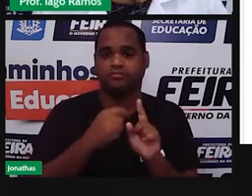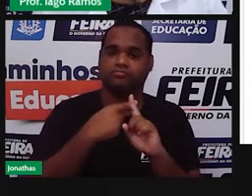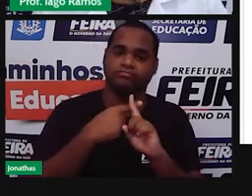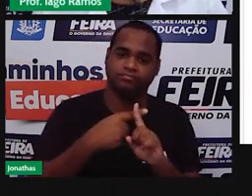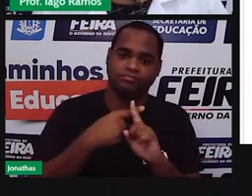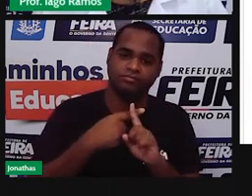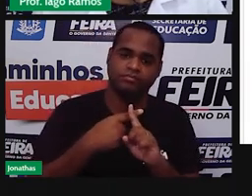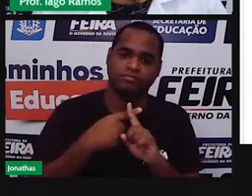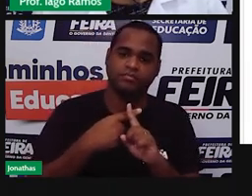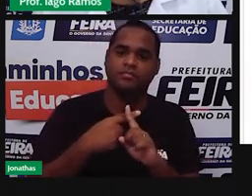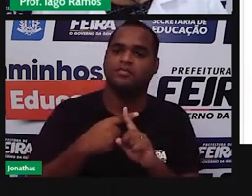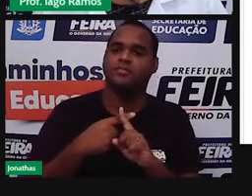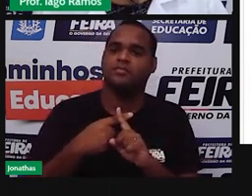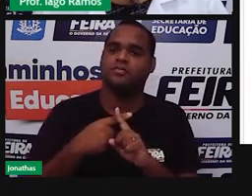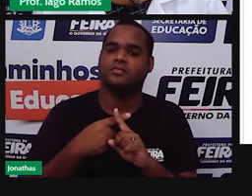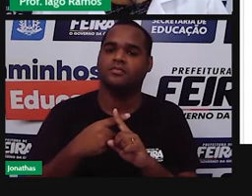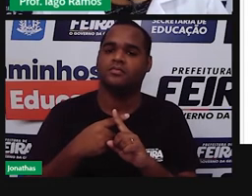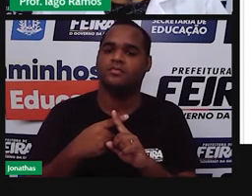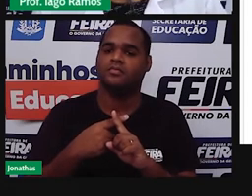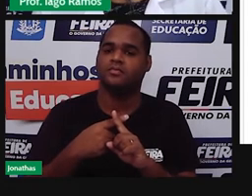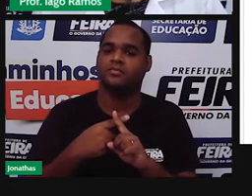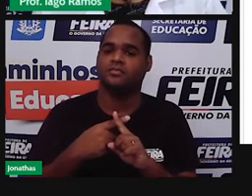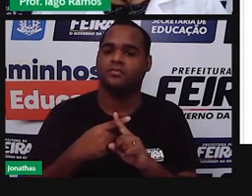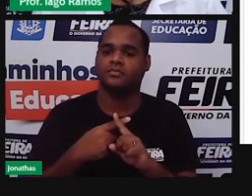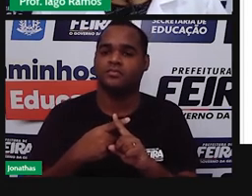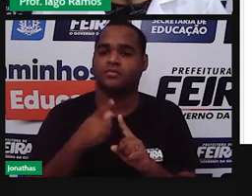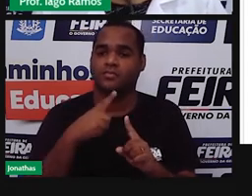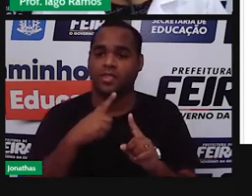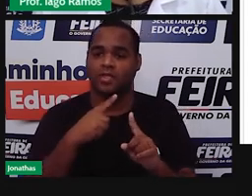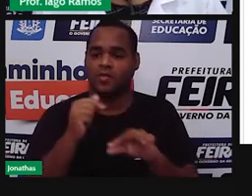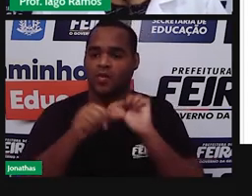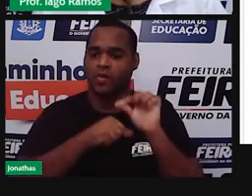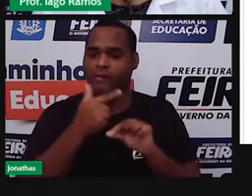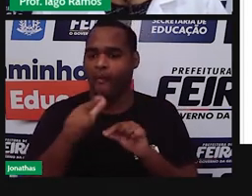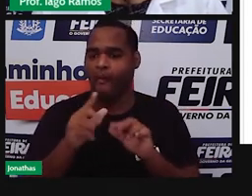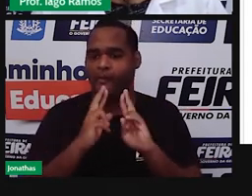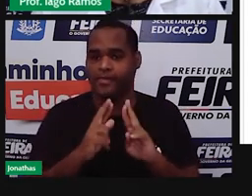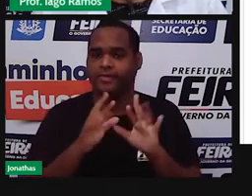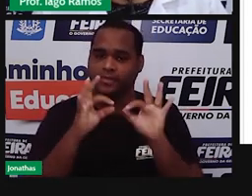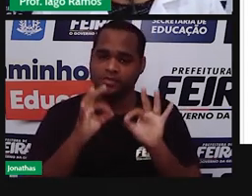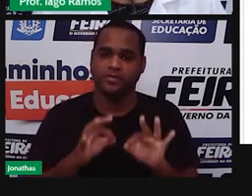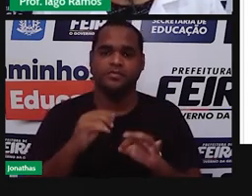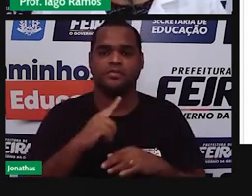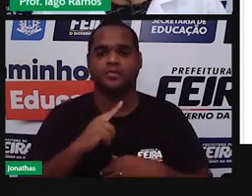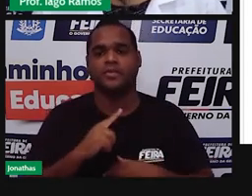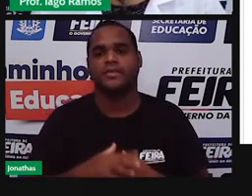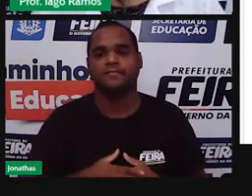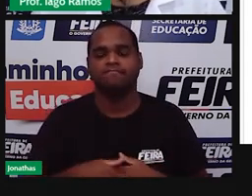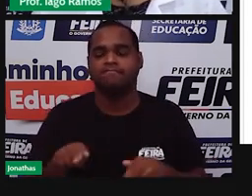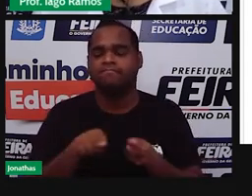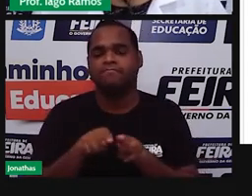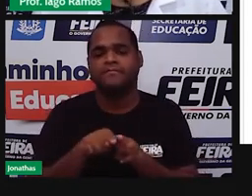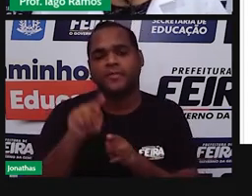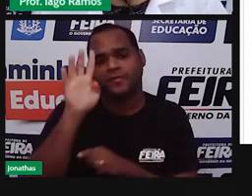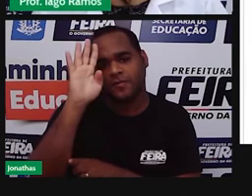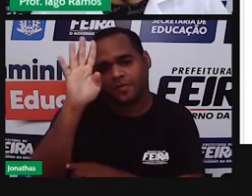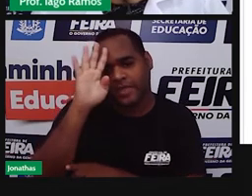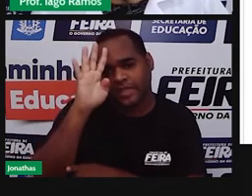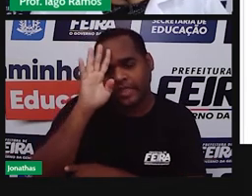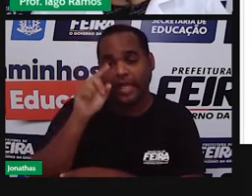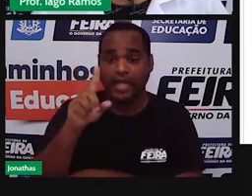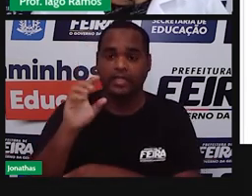positivo. Você joga então esse sinal no resultado. Tá bom? Também a gente pode pensar na distância até o